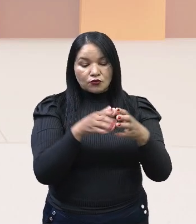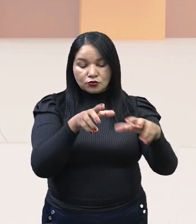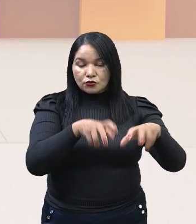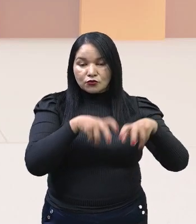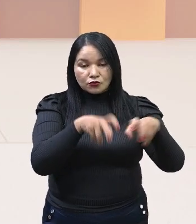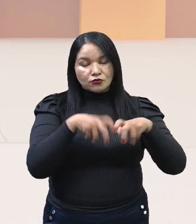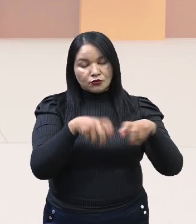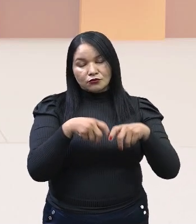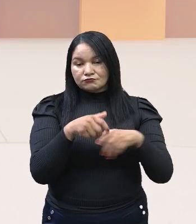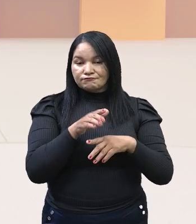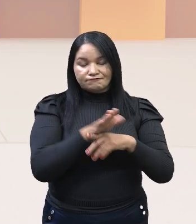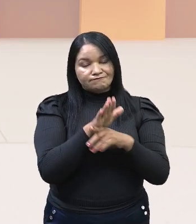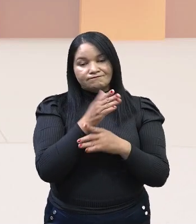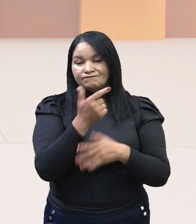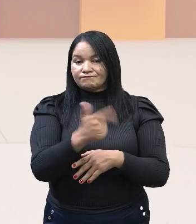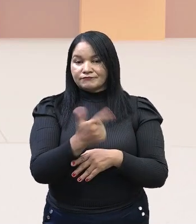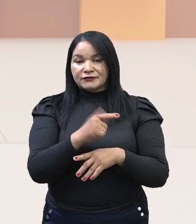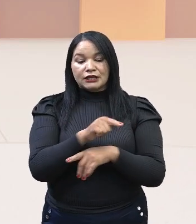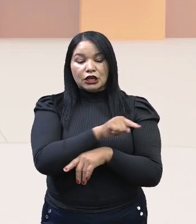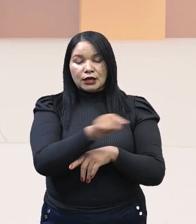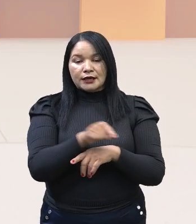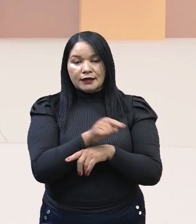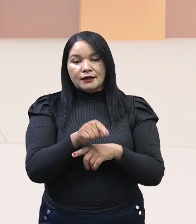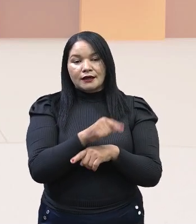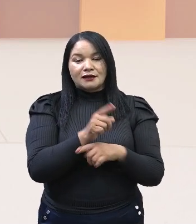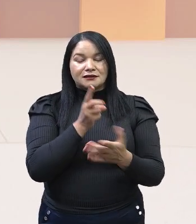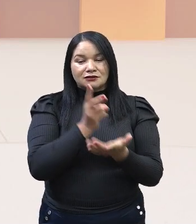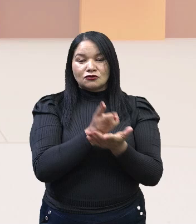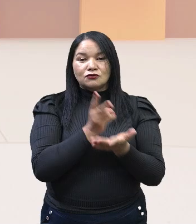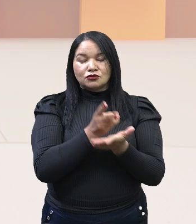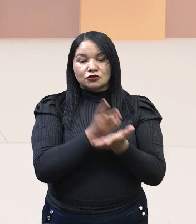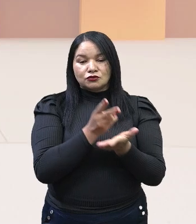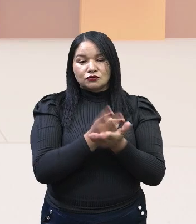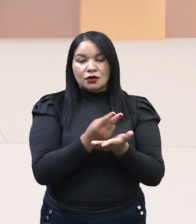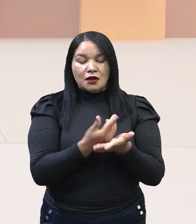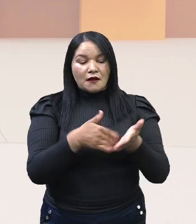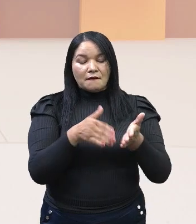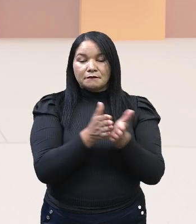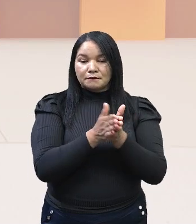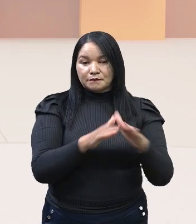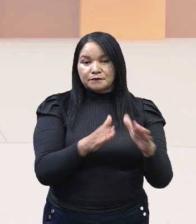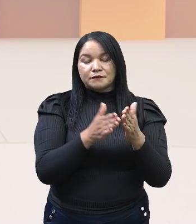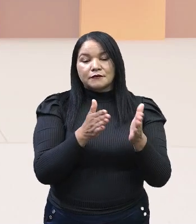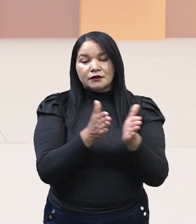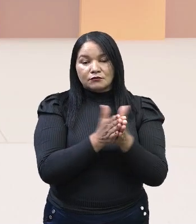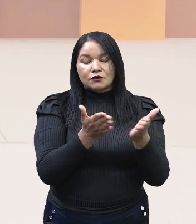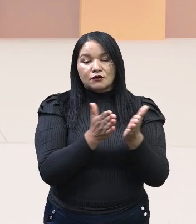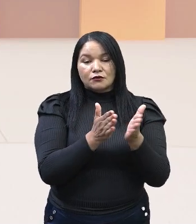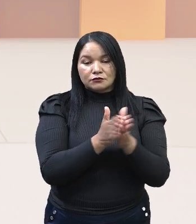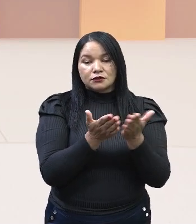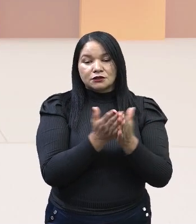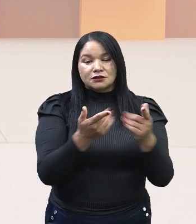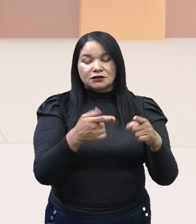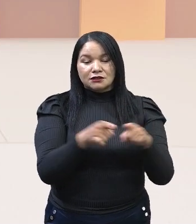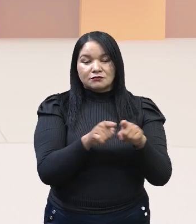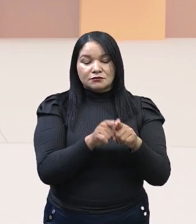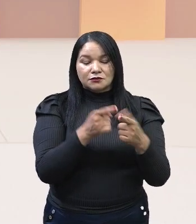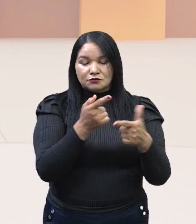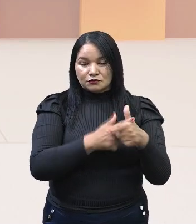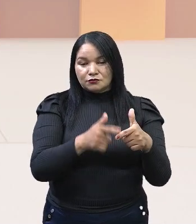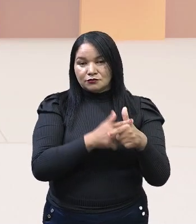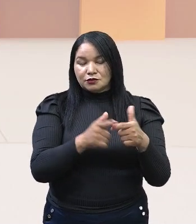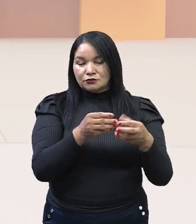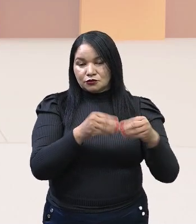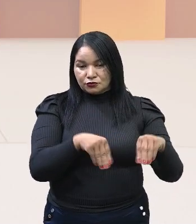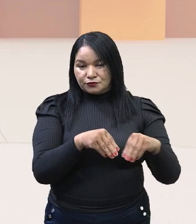rurais, que permaneceram marginalizados nesse processo. Outro movimento de luta muito importante para a